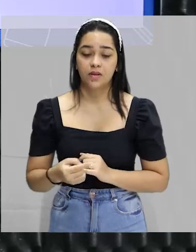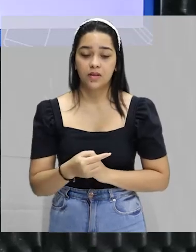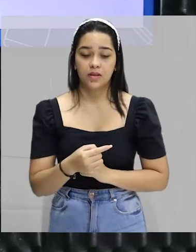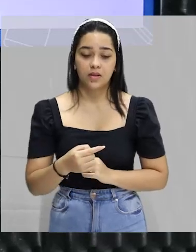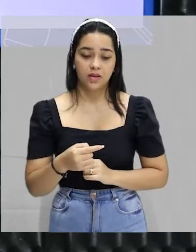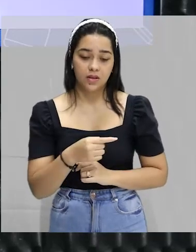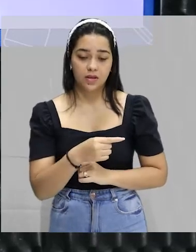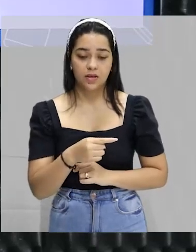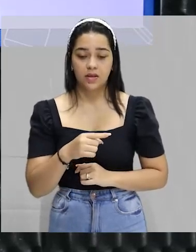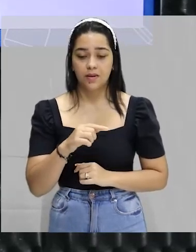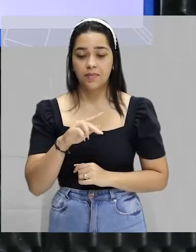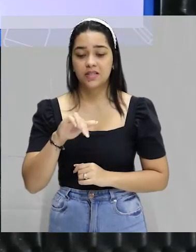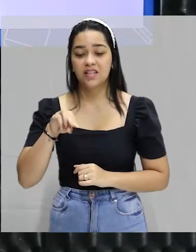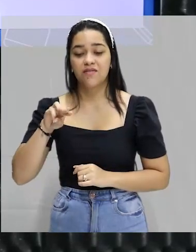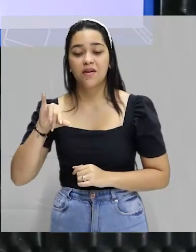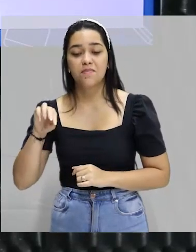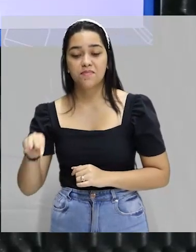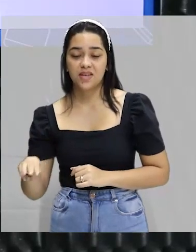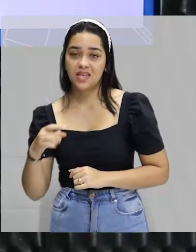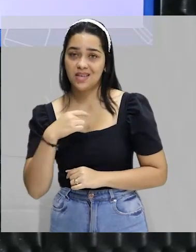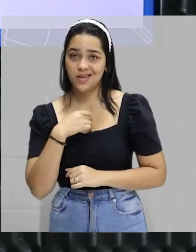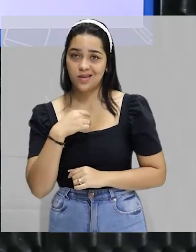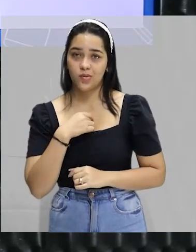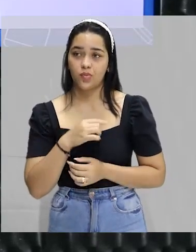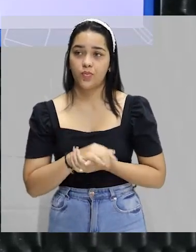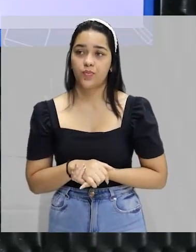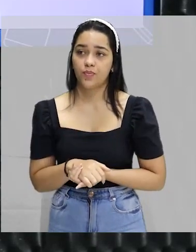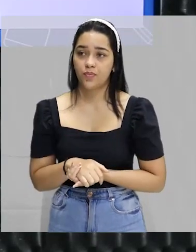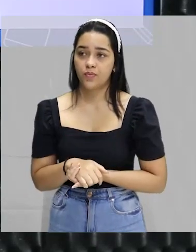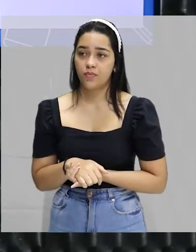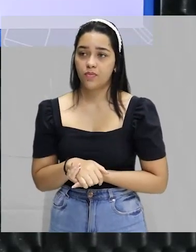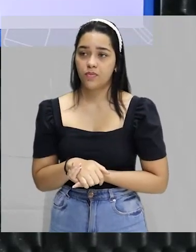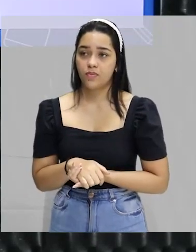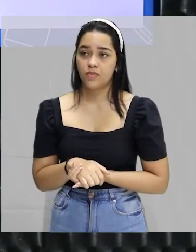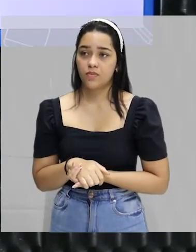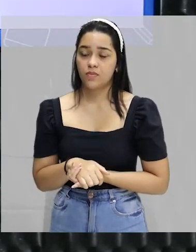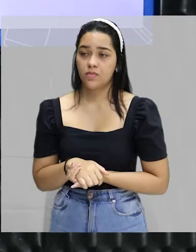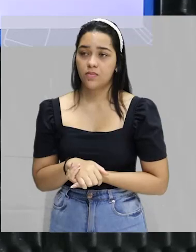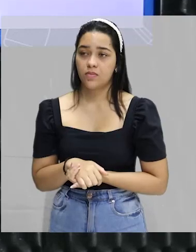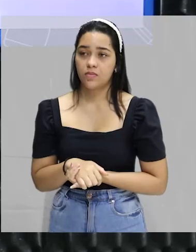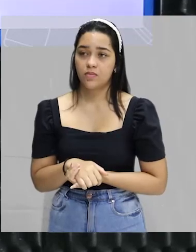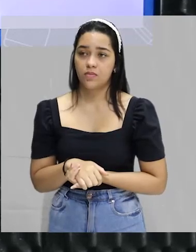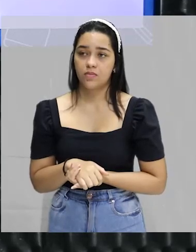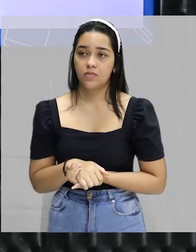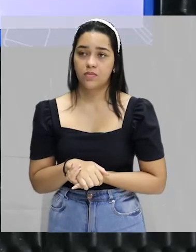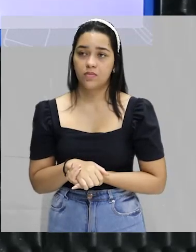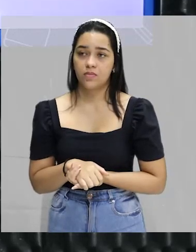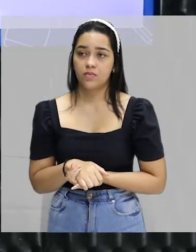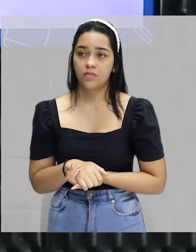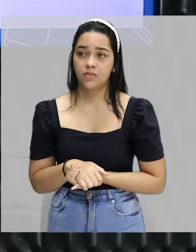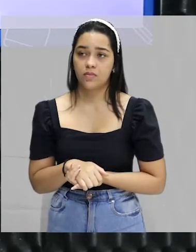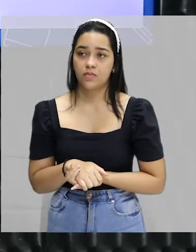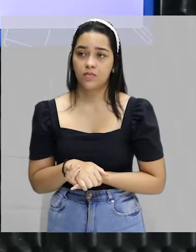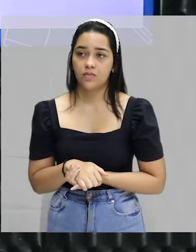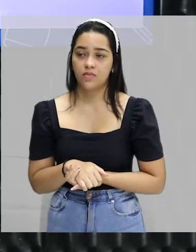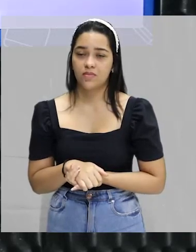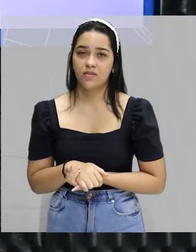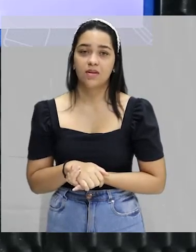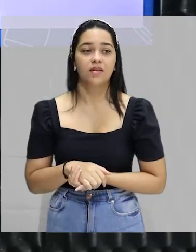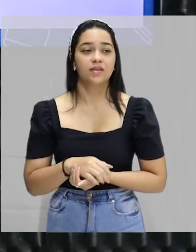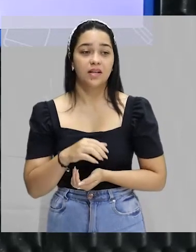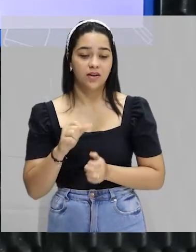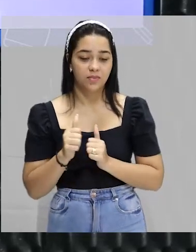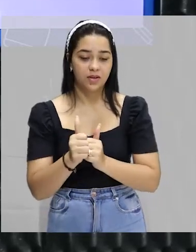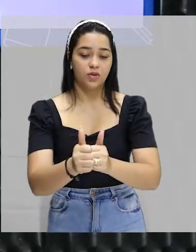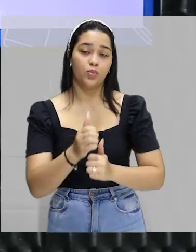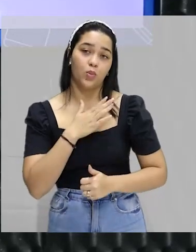mim, sujeito ele. Quem é que vai acompanhá-lo? Eu. Só que eu não vou dizer assim, será acompanhado por eu, será